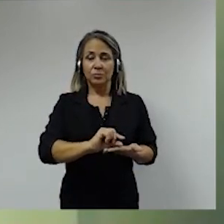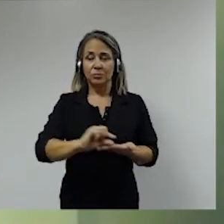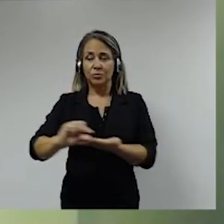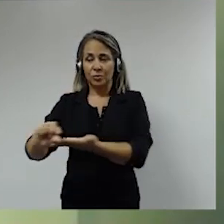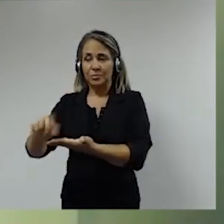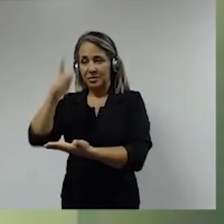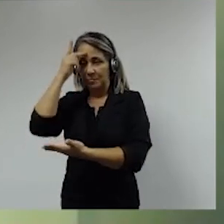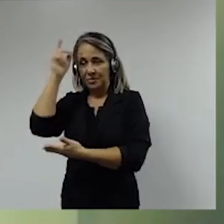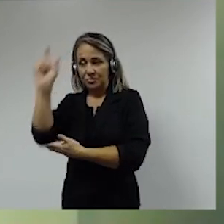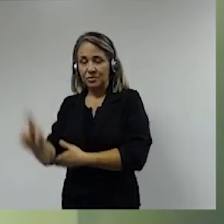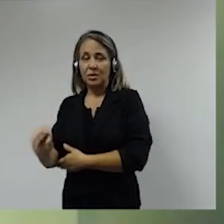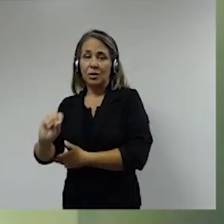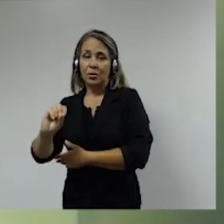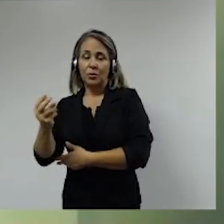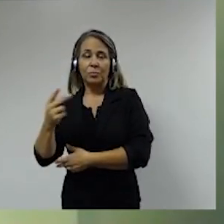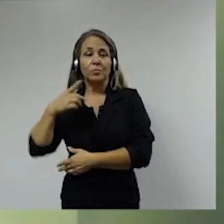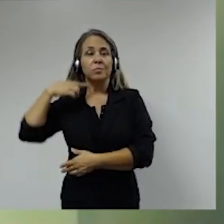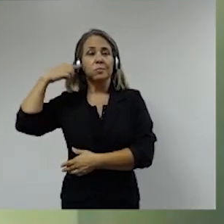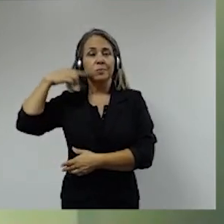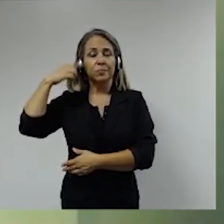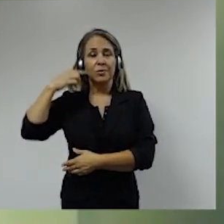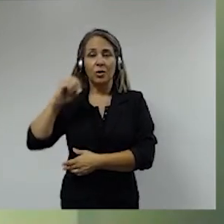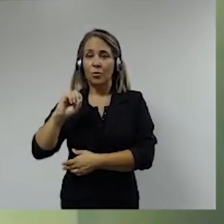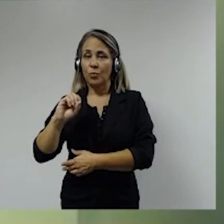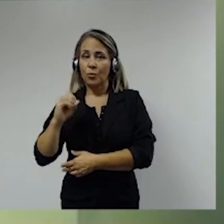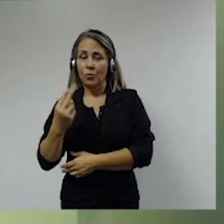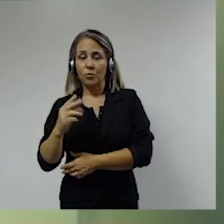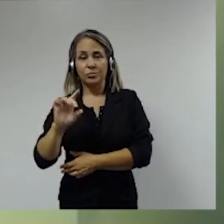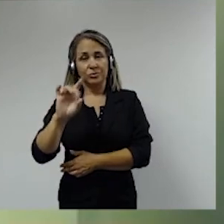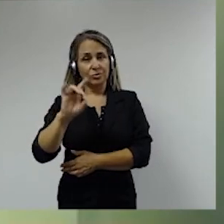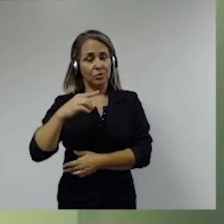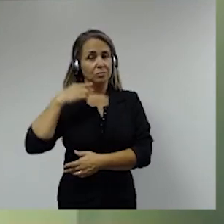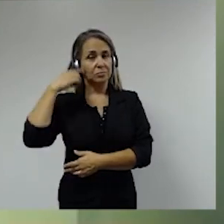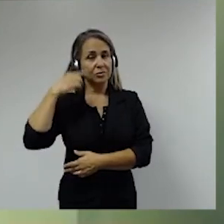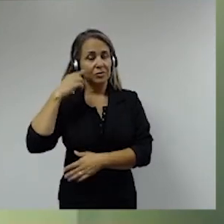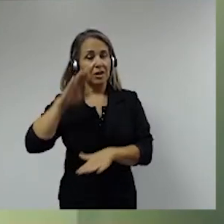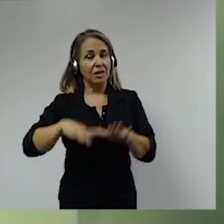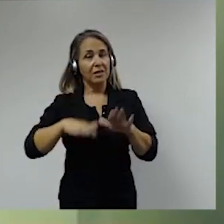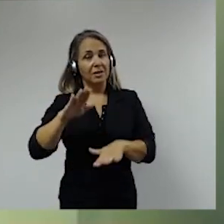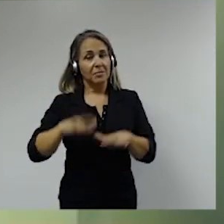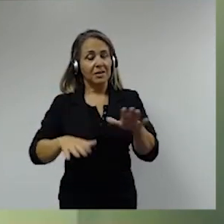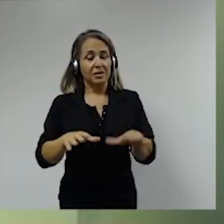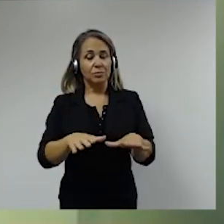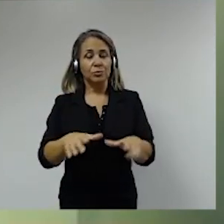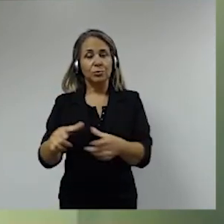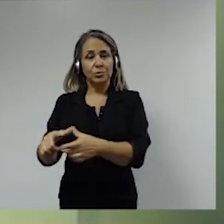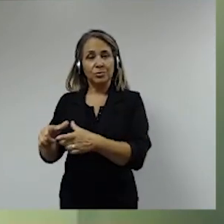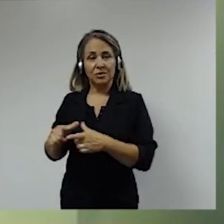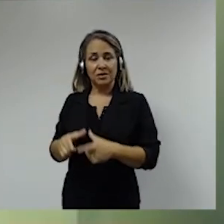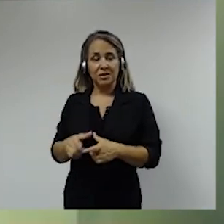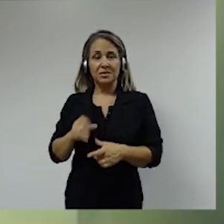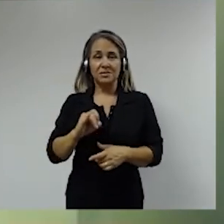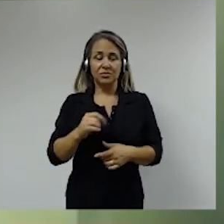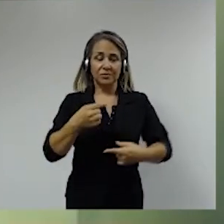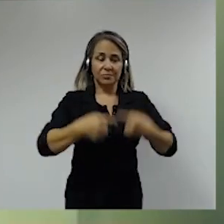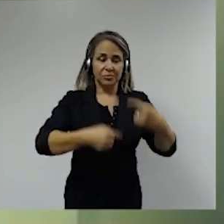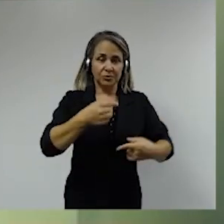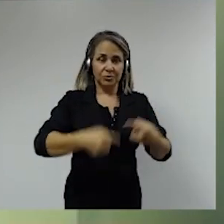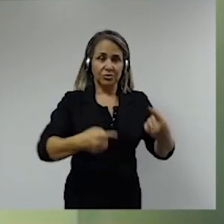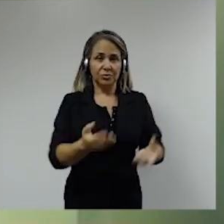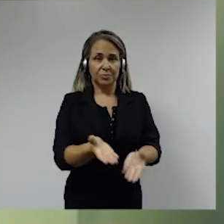do advogado, ou exclusivamente do advogado, dependendo da seara, se estivesse discutindo o processo.